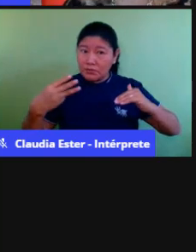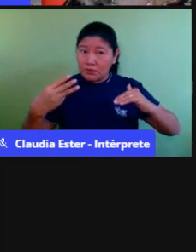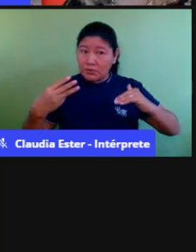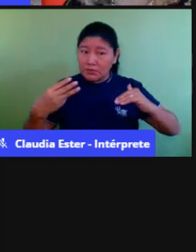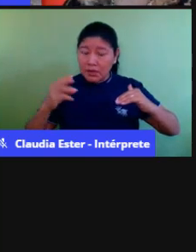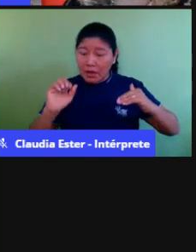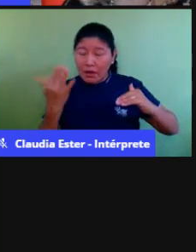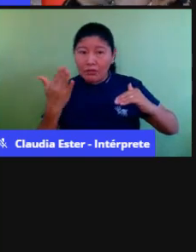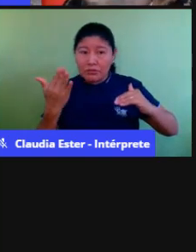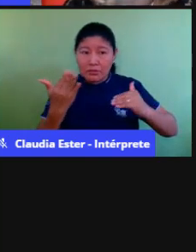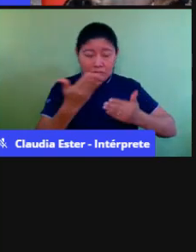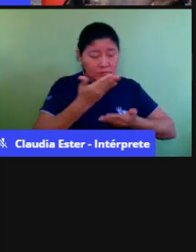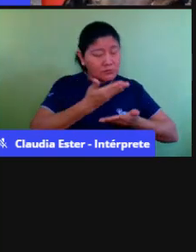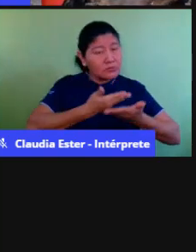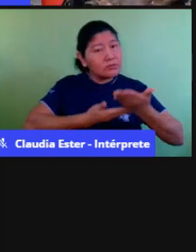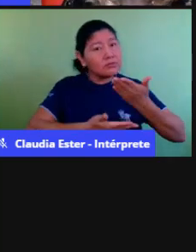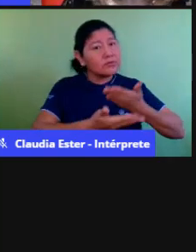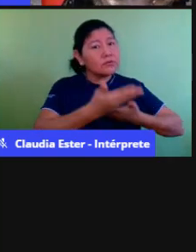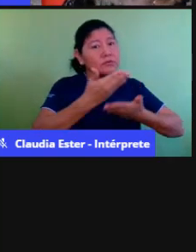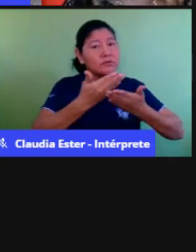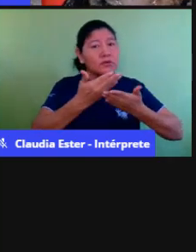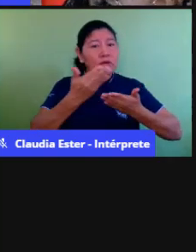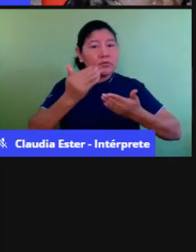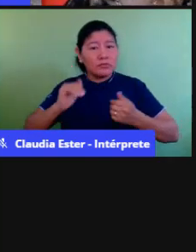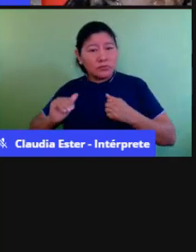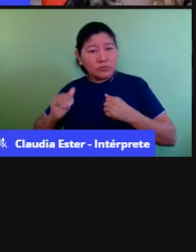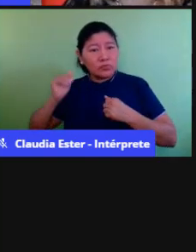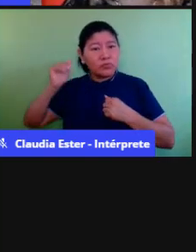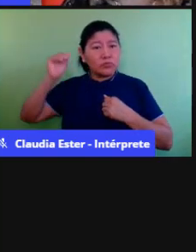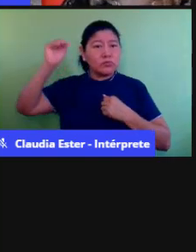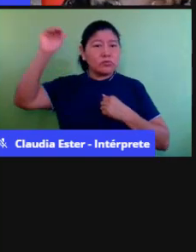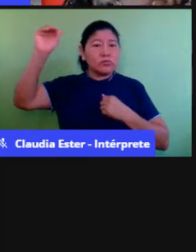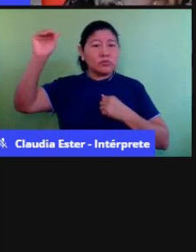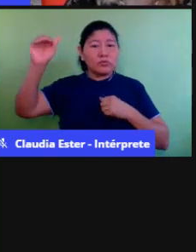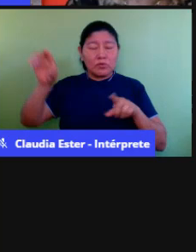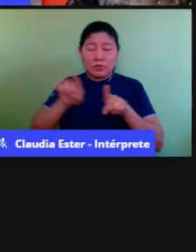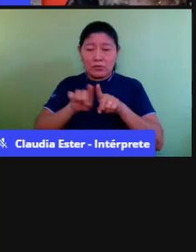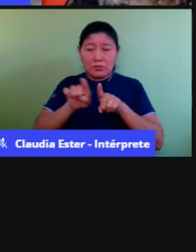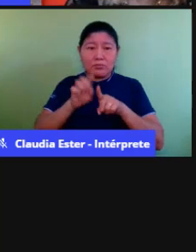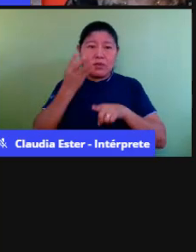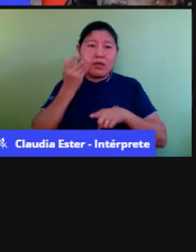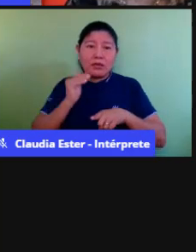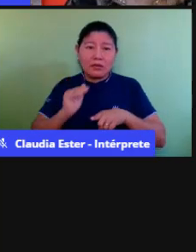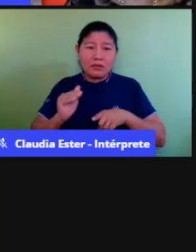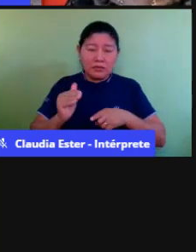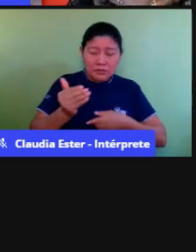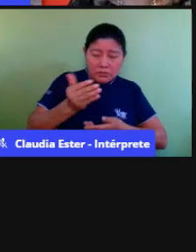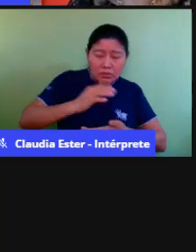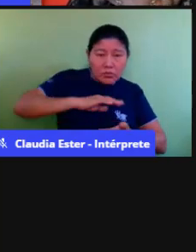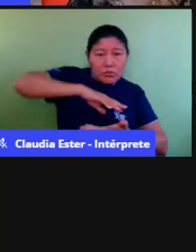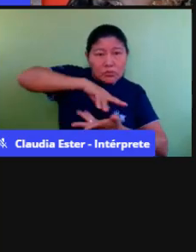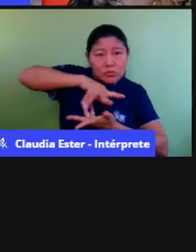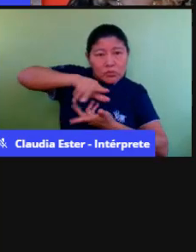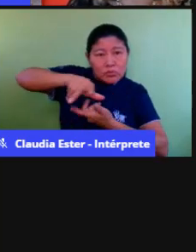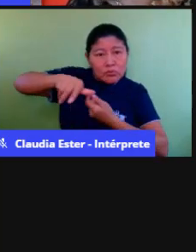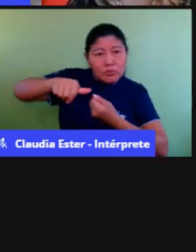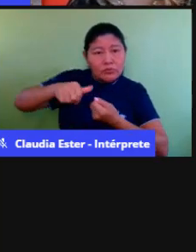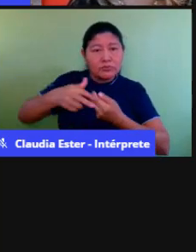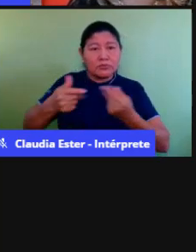o adulto e o meio. Foi comprovado pela ciência que o relacionamento com